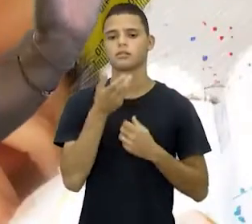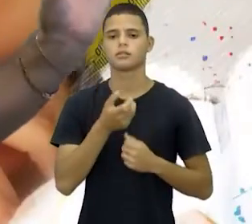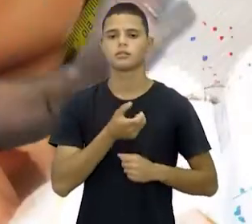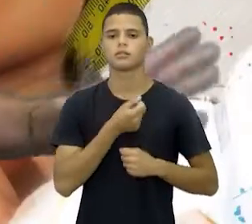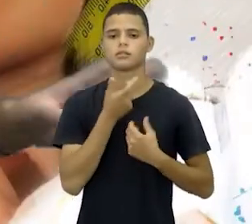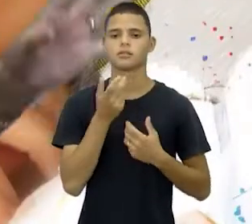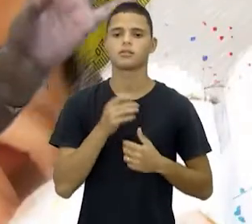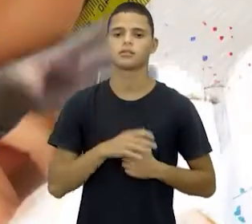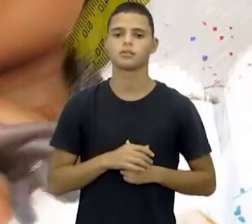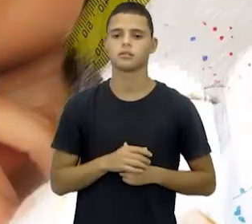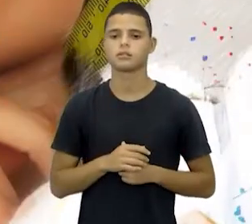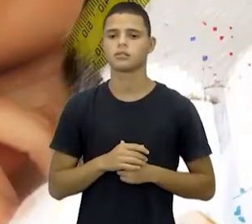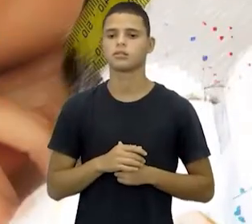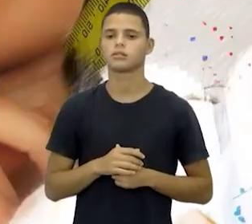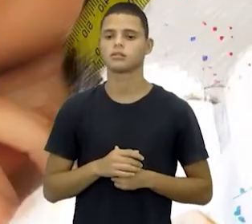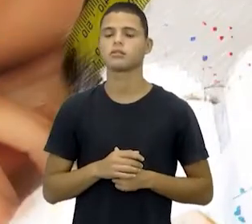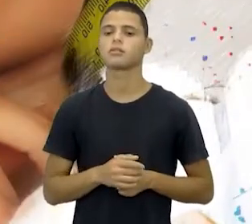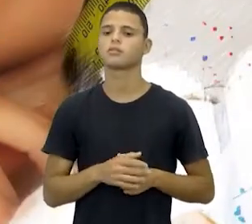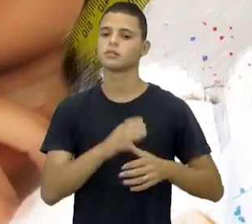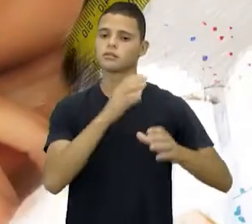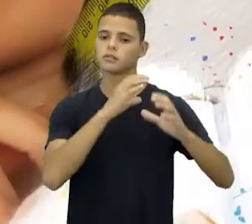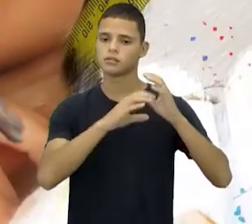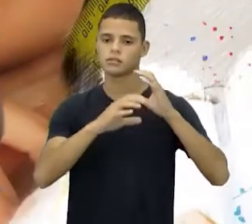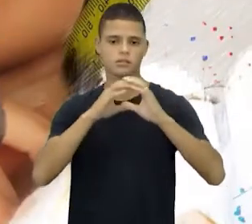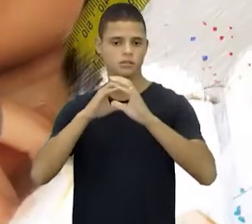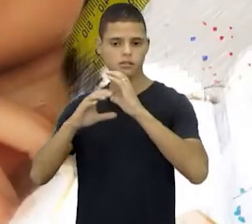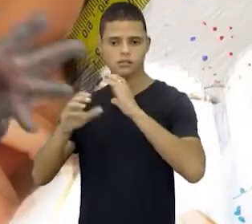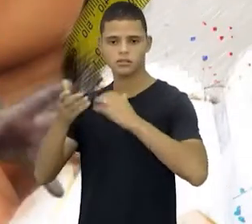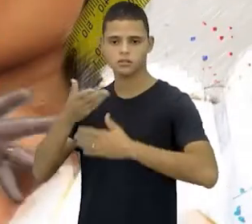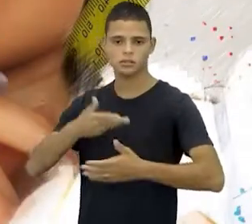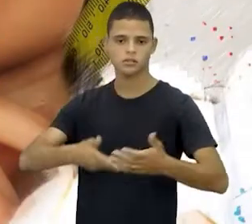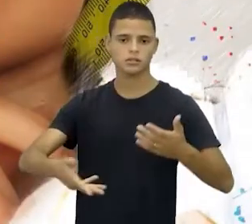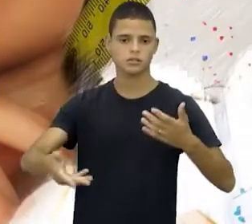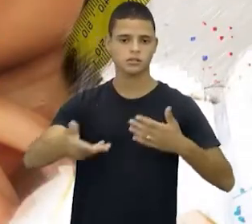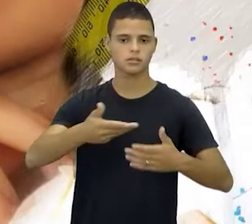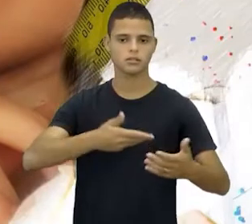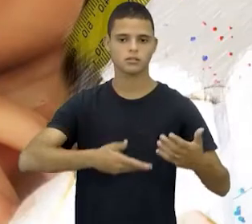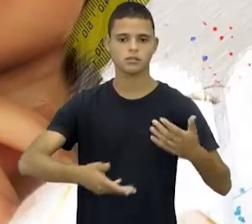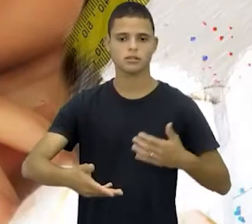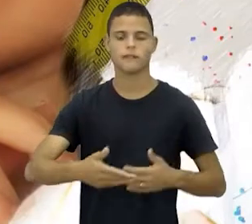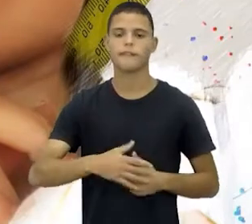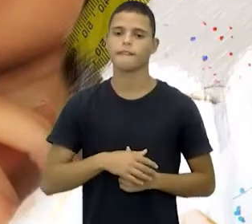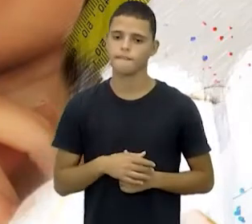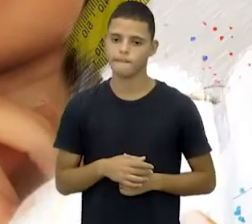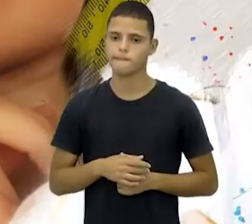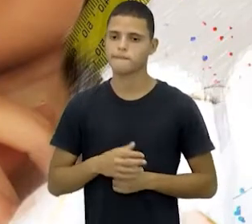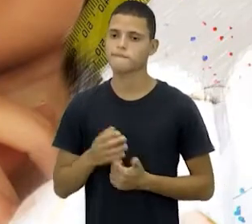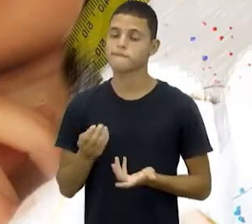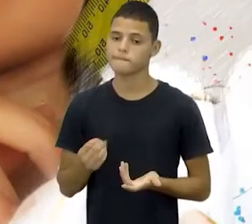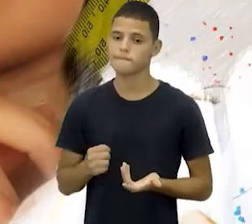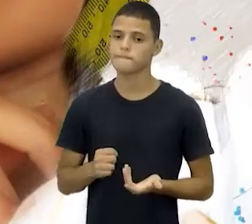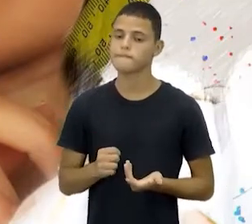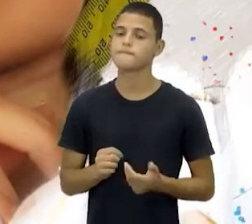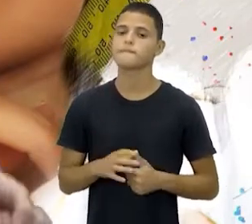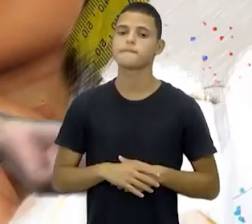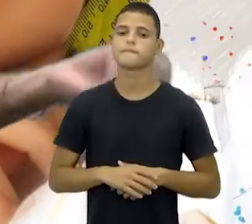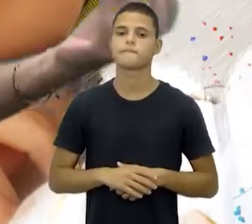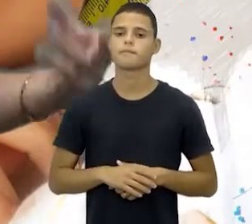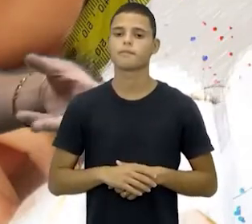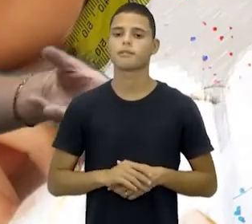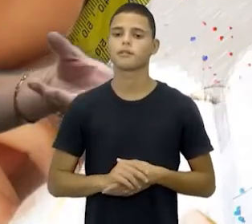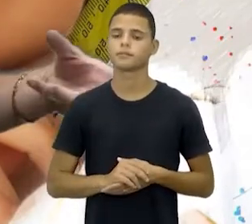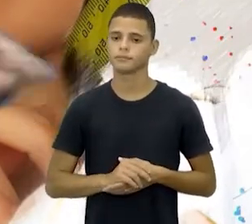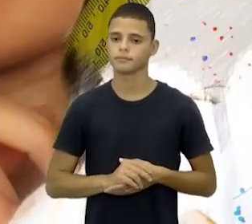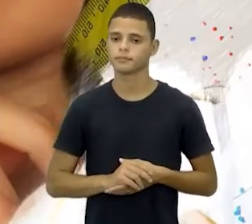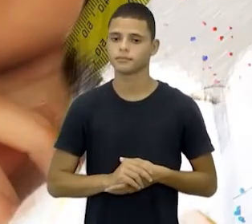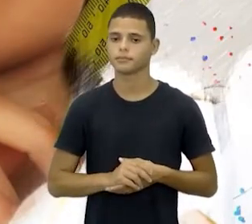surgindo aí, ó. É. Comunicação. O pessoal da produção colocando já os nossos elementos sonoros também para falar sobre a comunicação sonora. E fazendo um